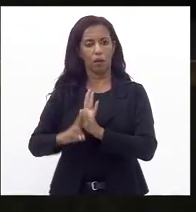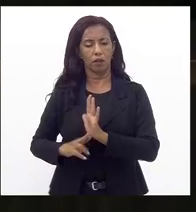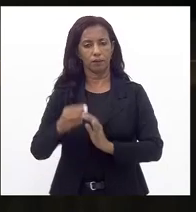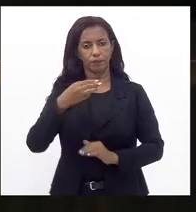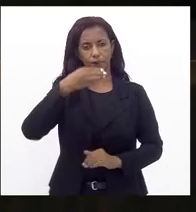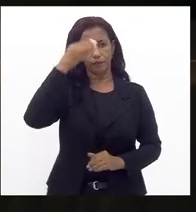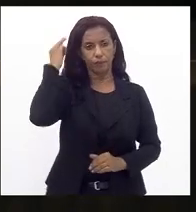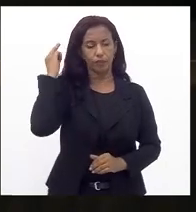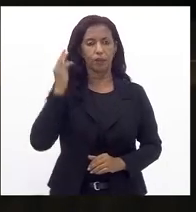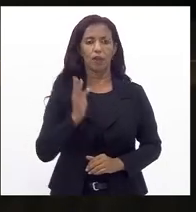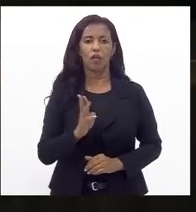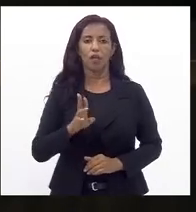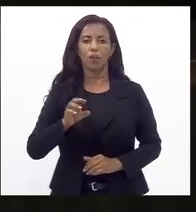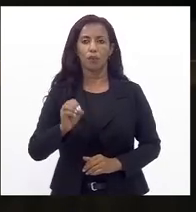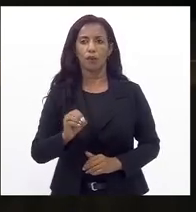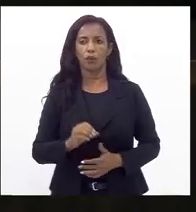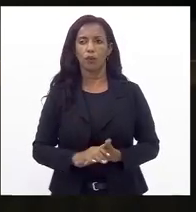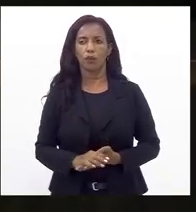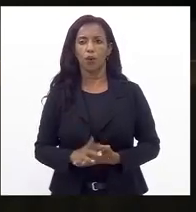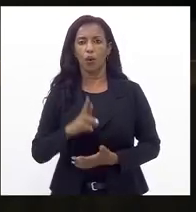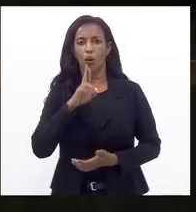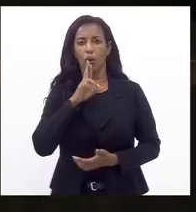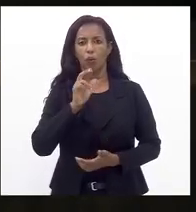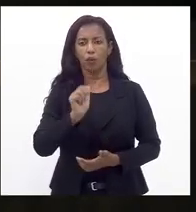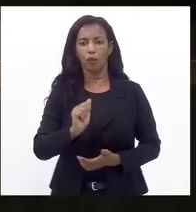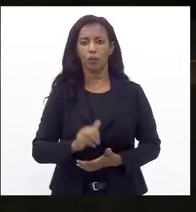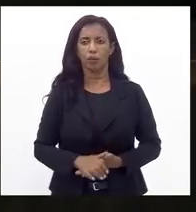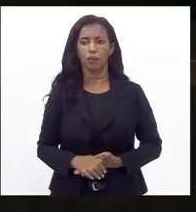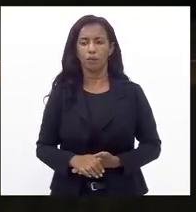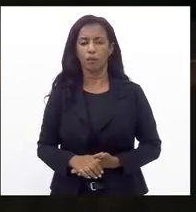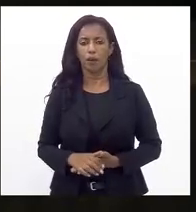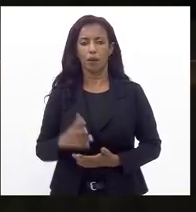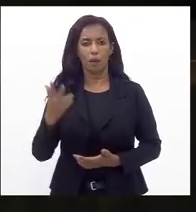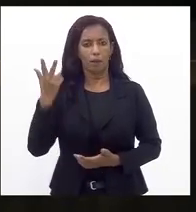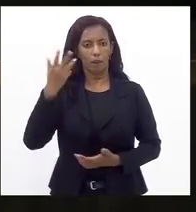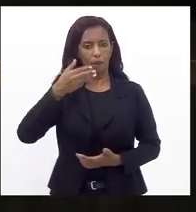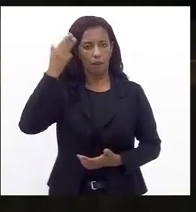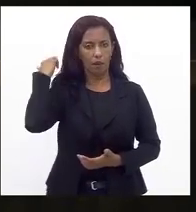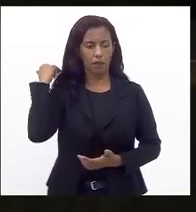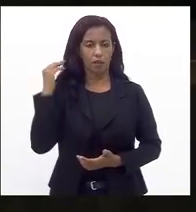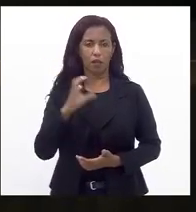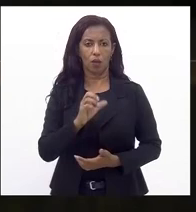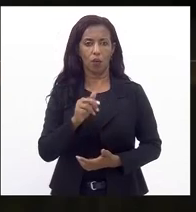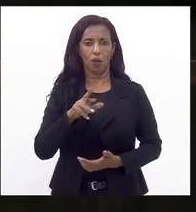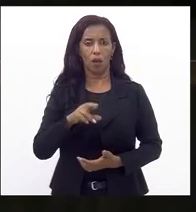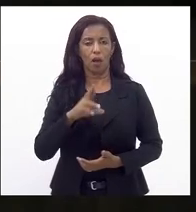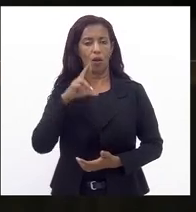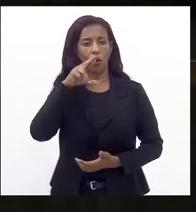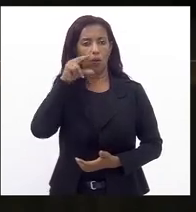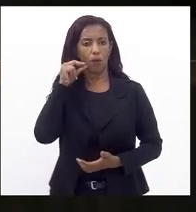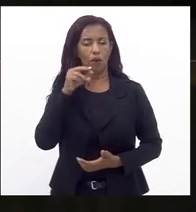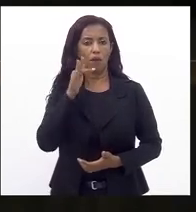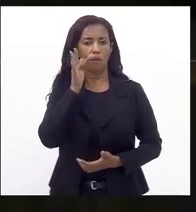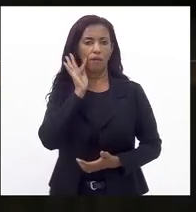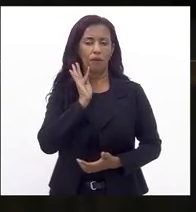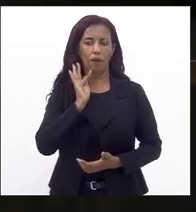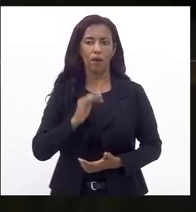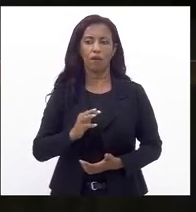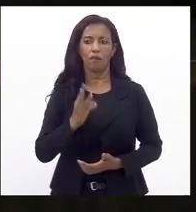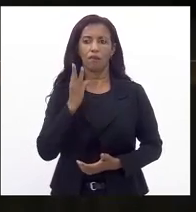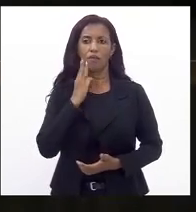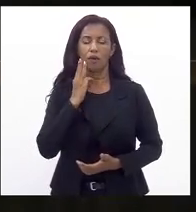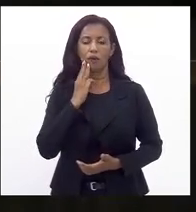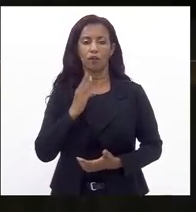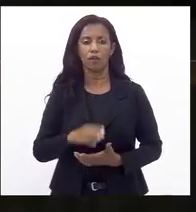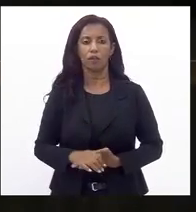ela todo Deputado Márcio Pacheco w Rodrigo Amorim Marcelo cabeleireiro delegado Carlos Augusto a ser gay Flávio Serafim